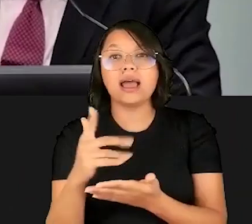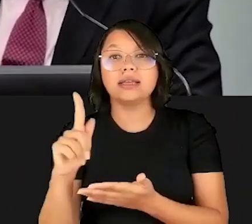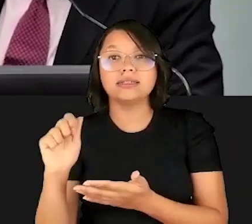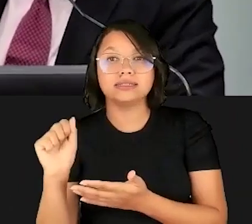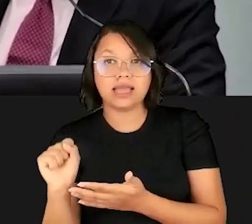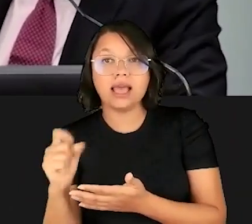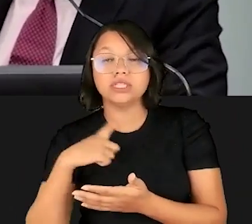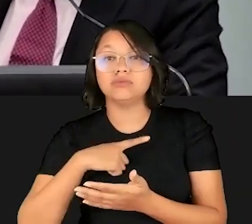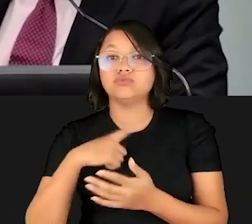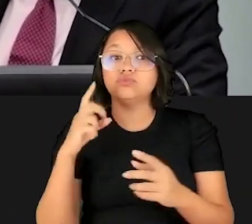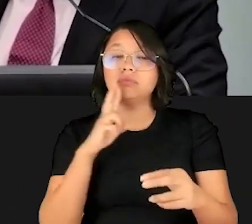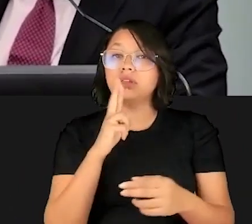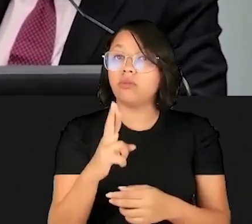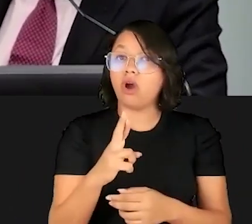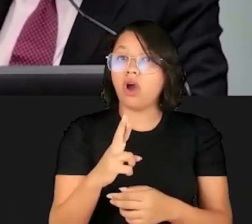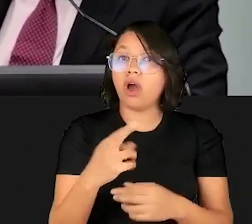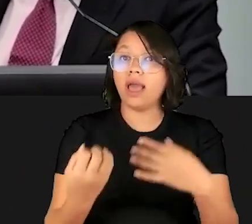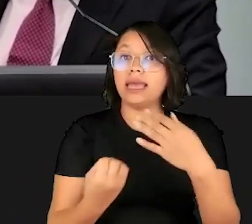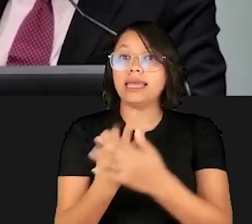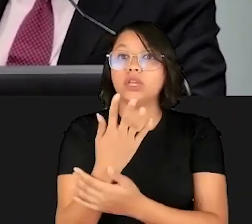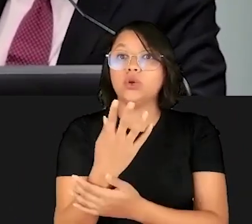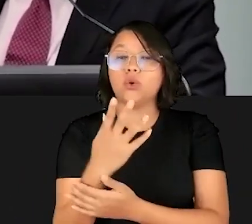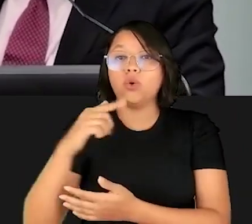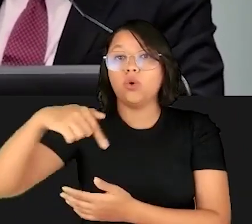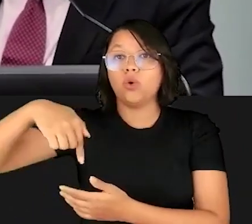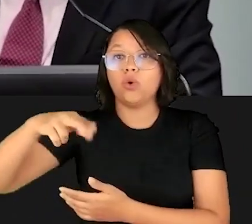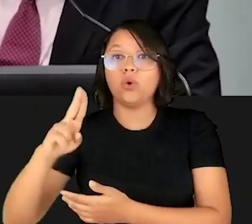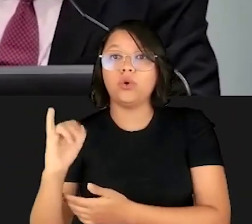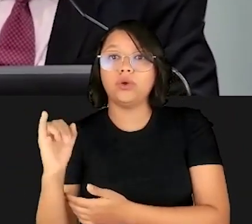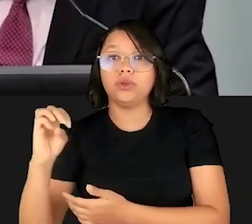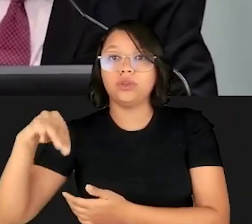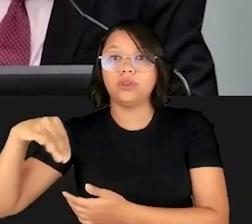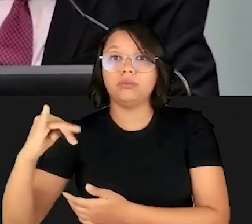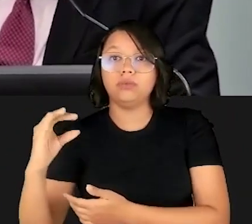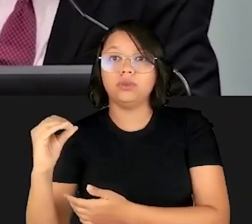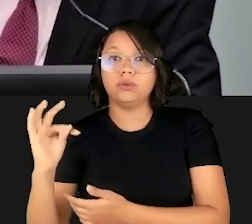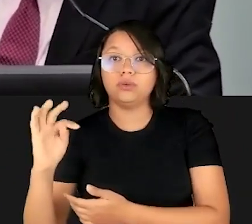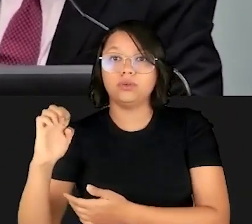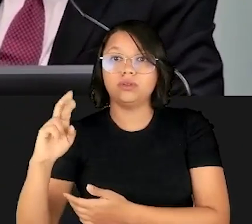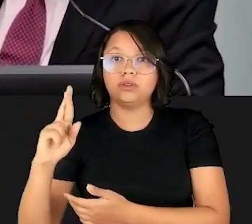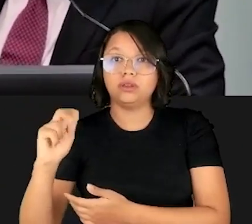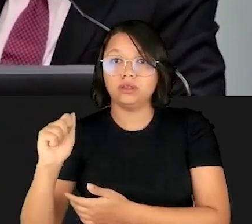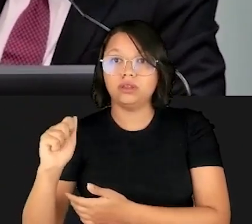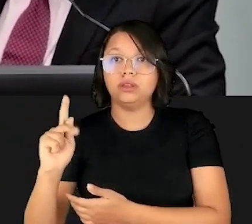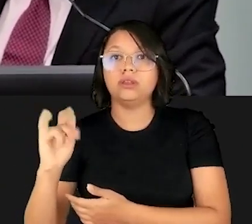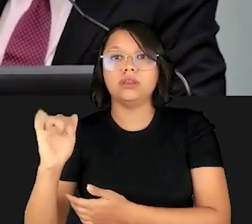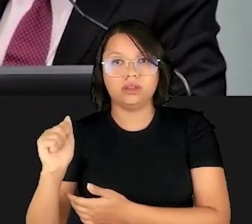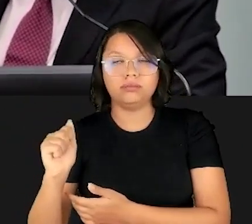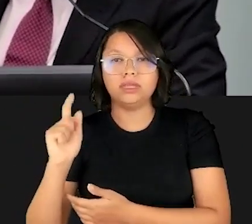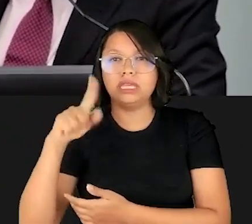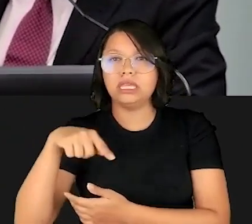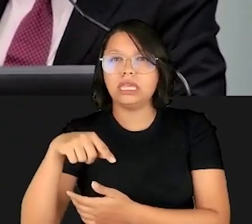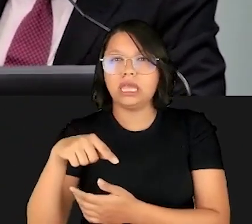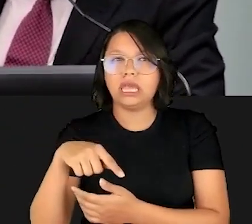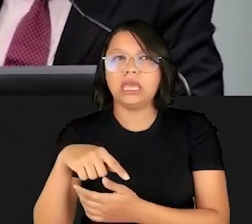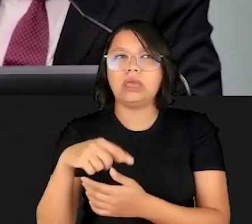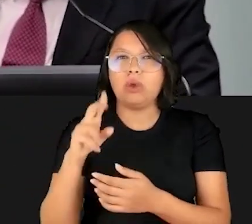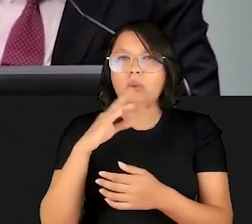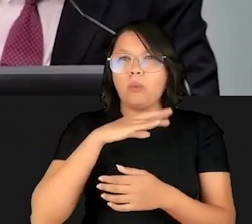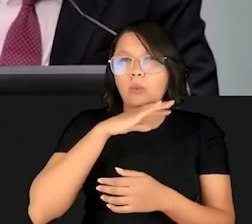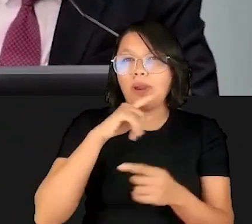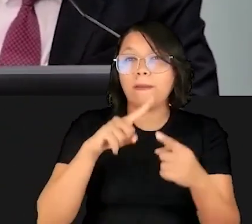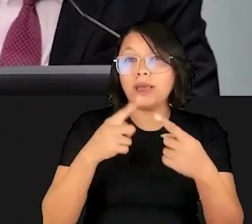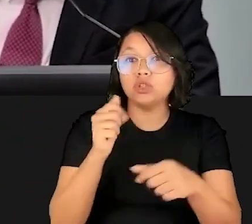resposta. Isso deu origem à quimioterapia original, que era um envenenamento controlado. A ideia é a seguinte: o câncer está se